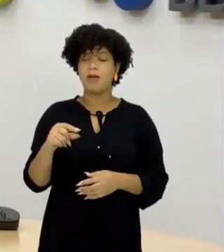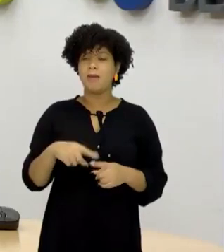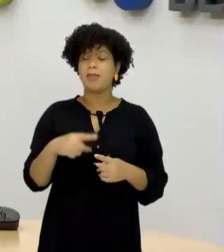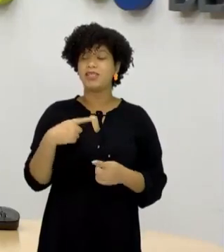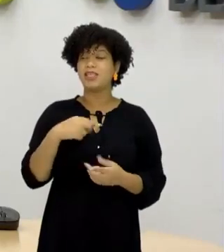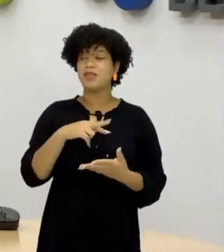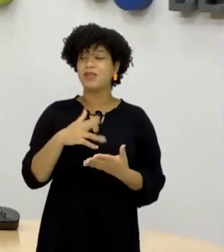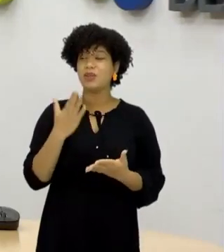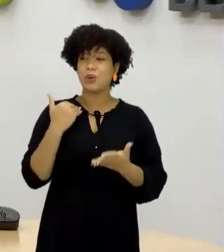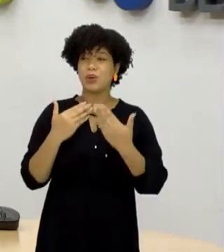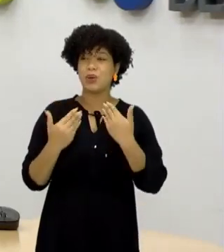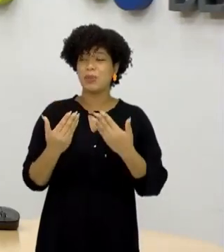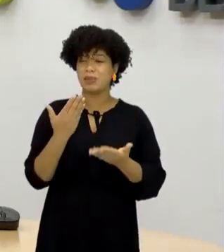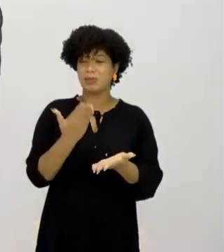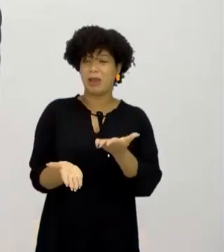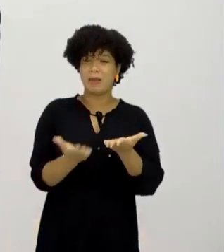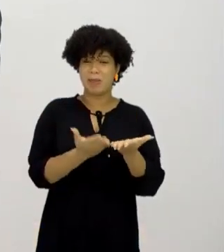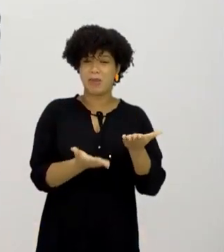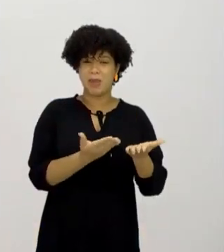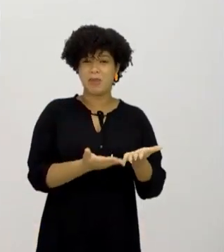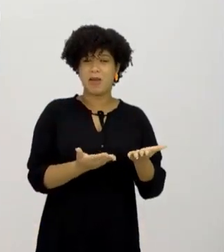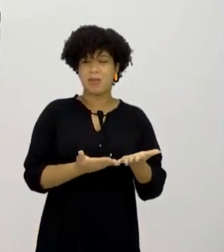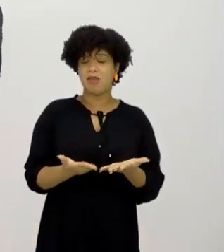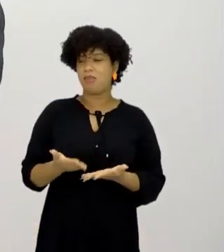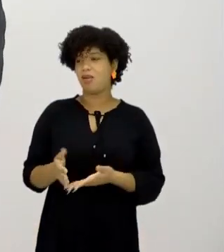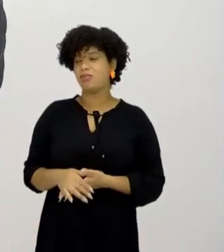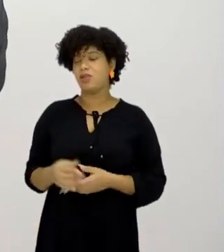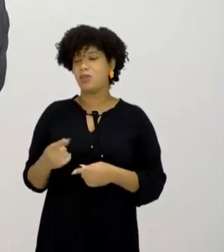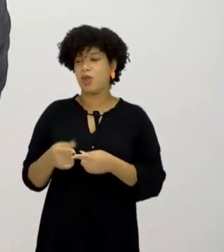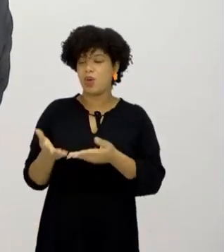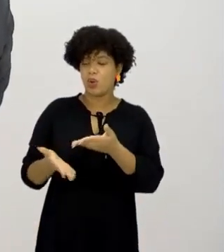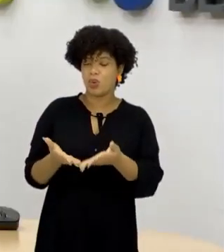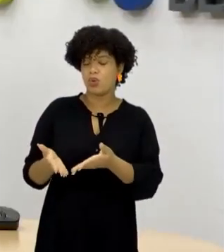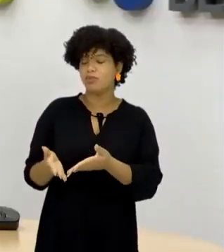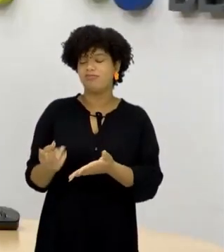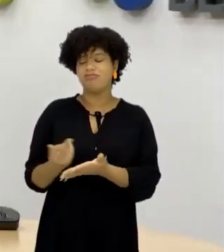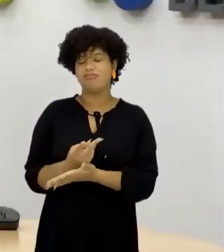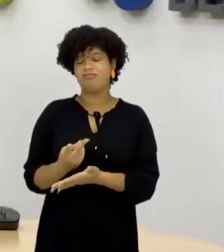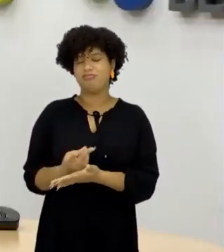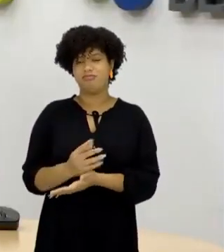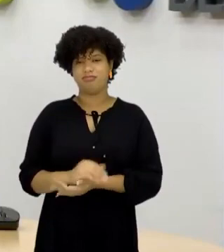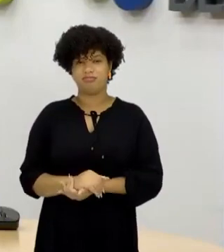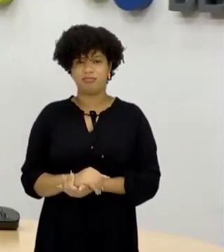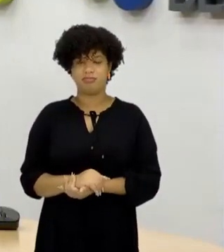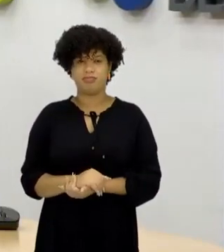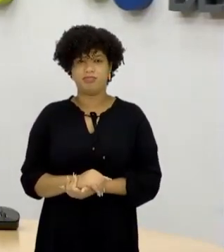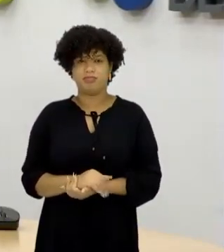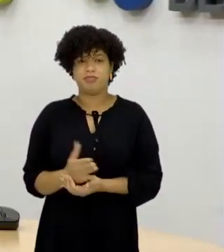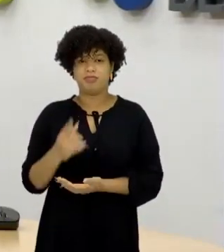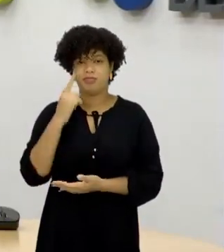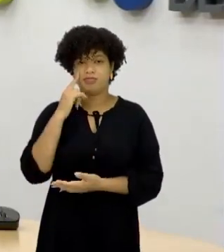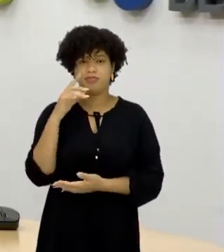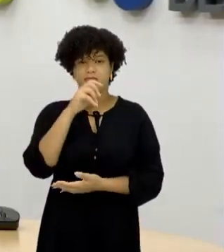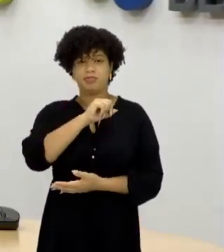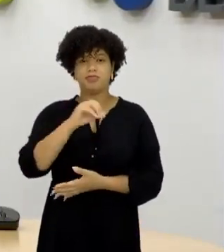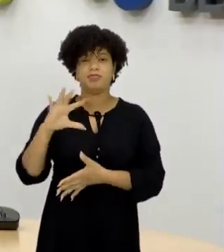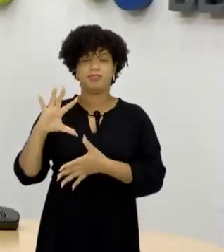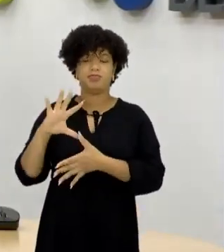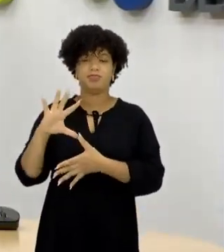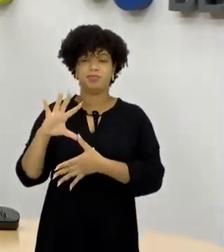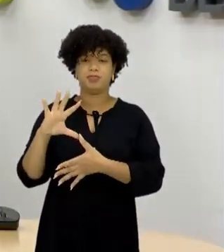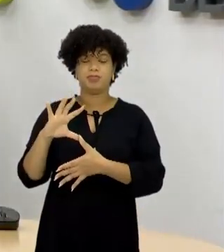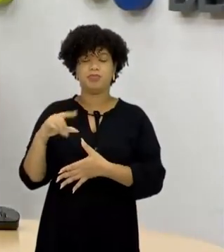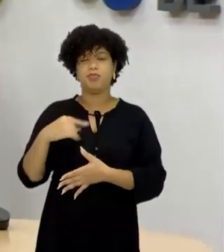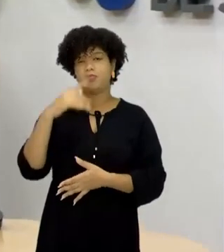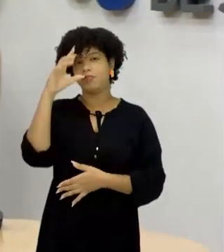estragando muito alimento, né, no não caminho. é por falta de produção que não tem comida aqui. Não é por falta de produção, é isso aí. Vamos lá para um mapa rapidinho aí, que a gente vai ver